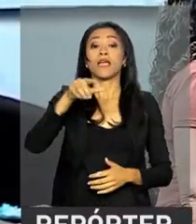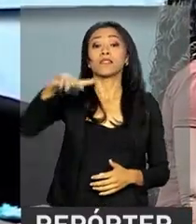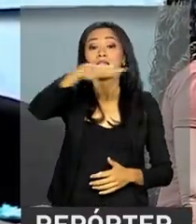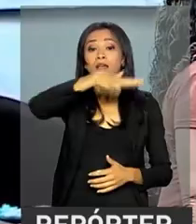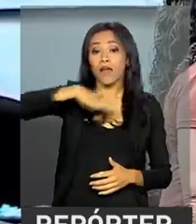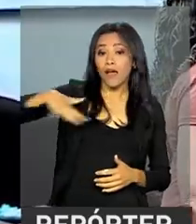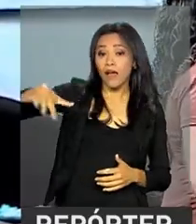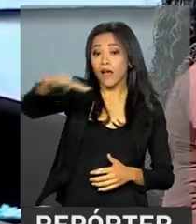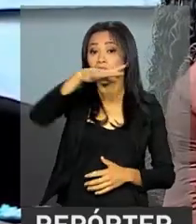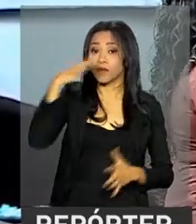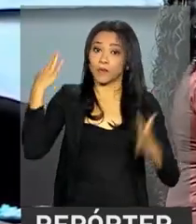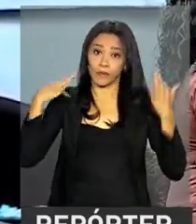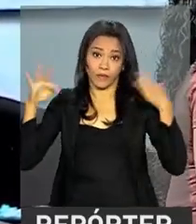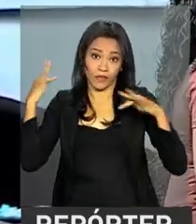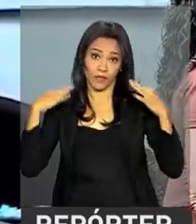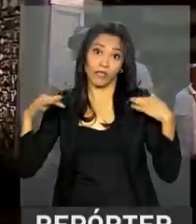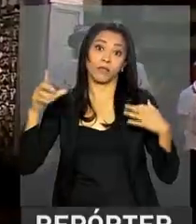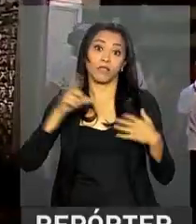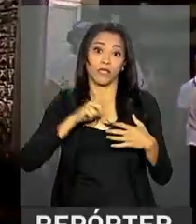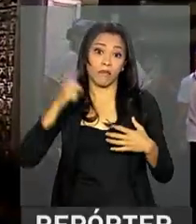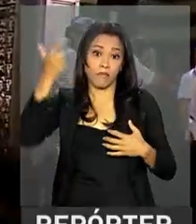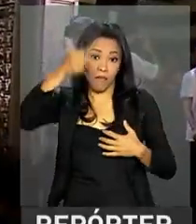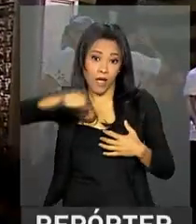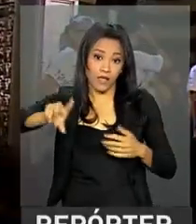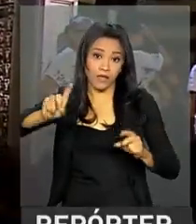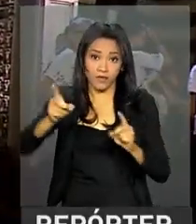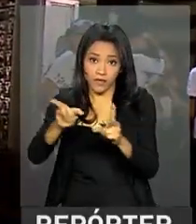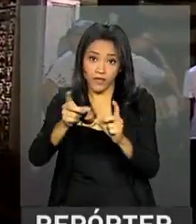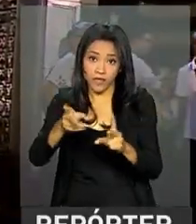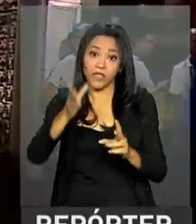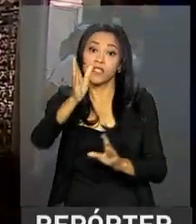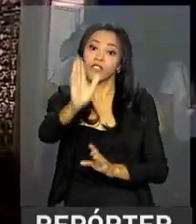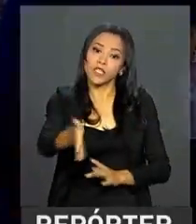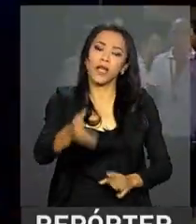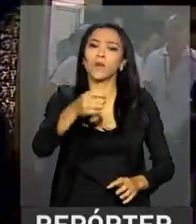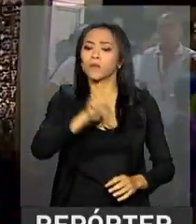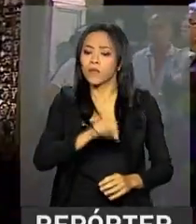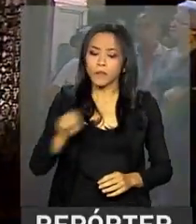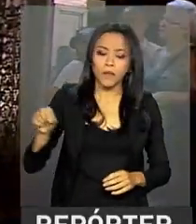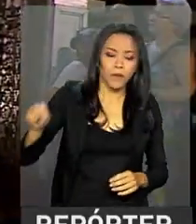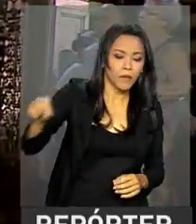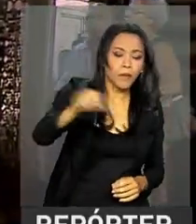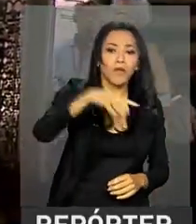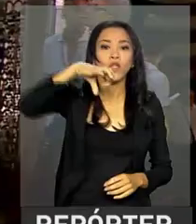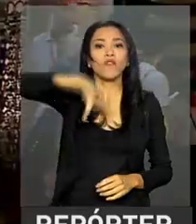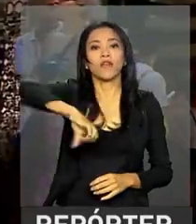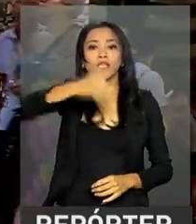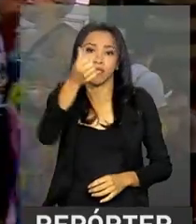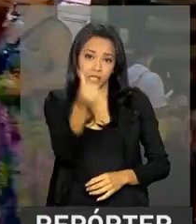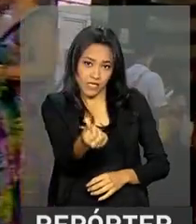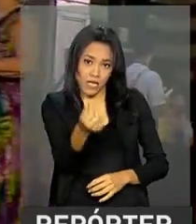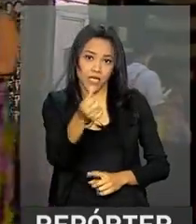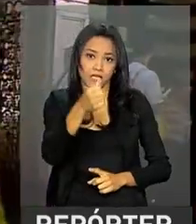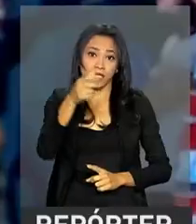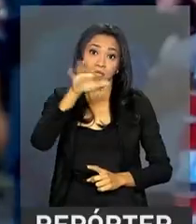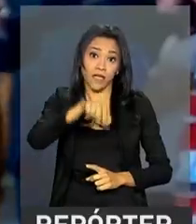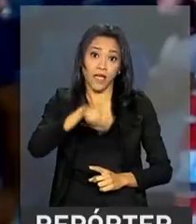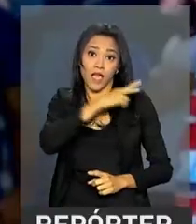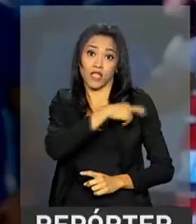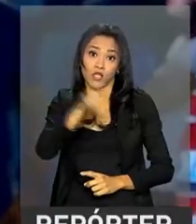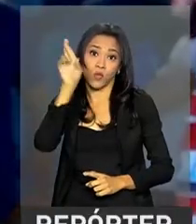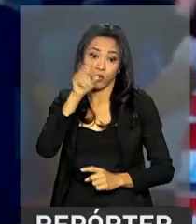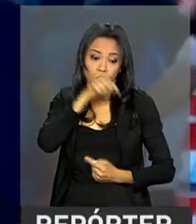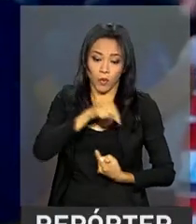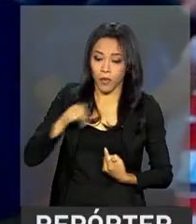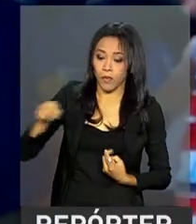potencial para crescer ainda mais já estão mapeados 96 destinos ligados a eventos religiosos em